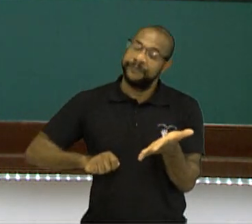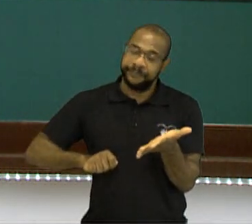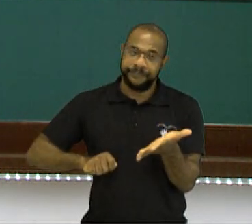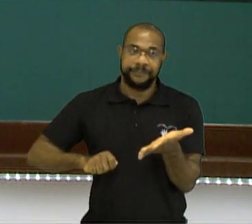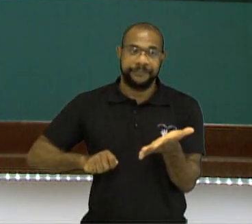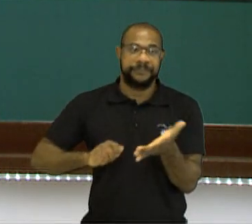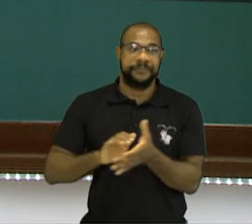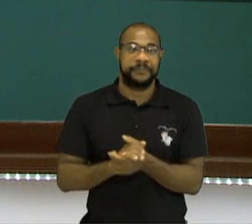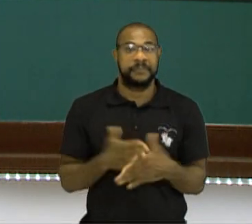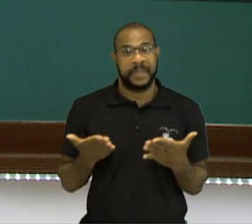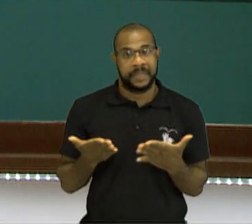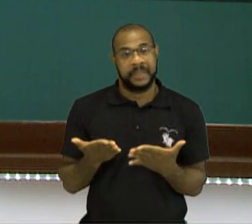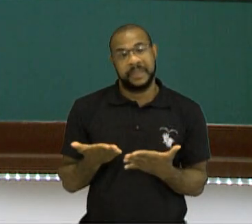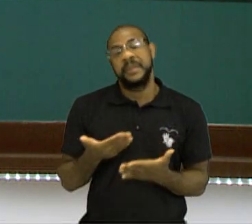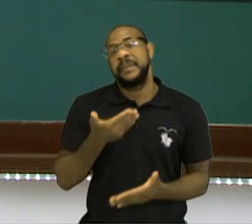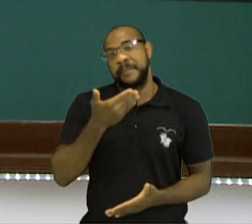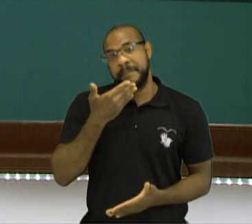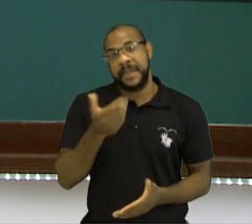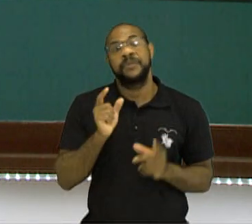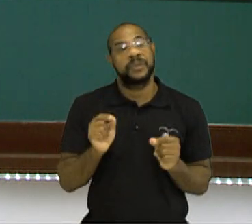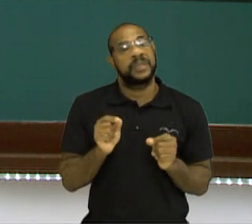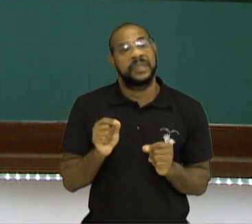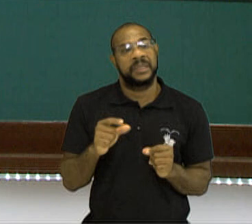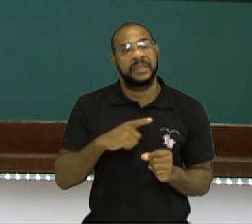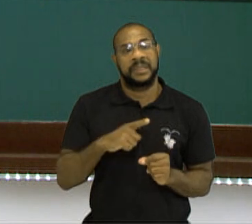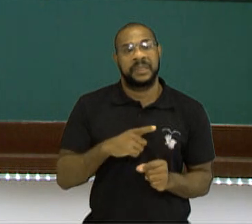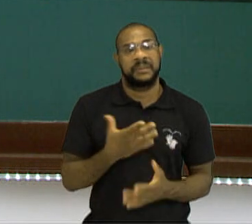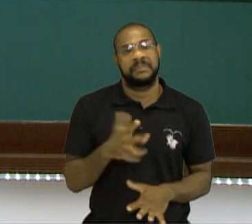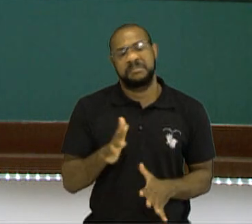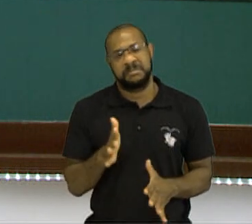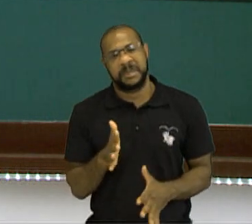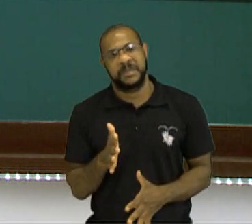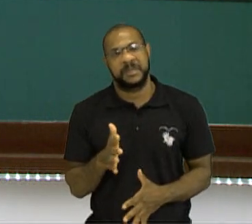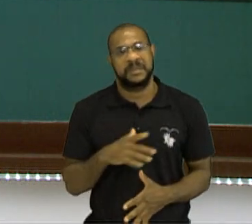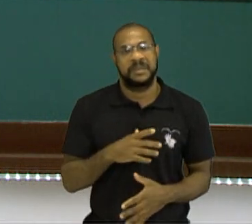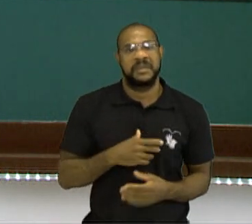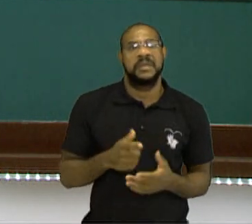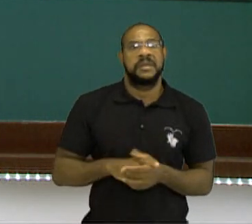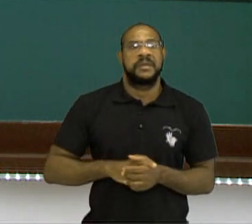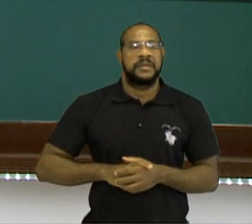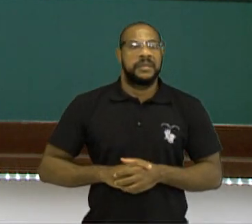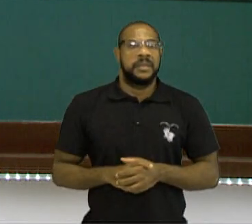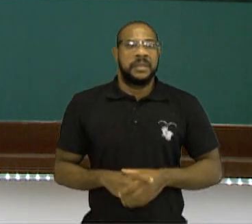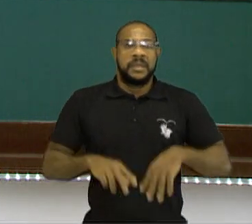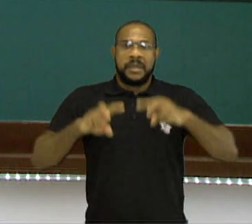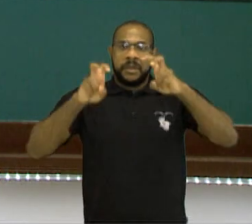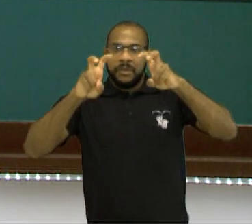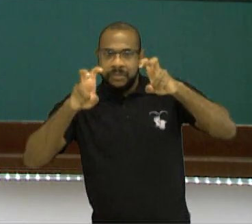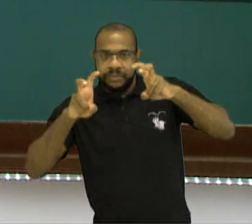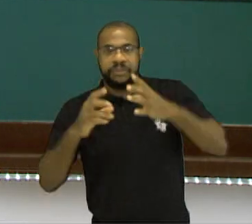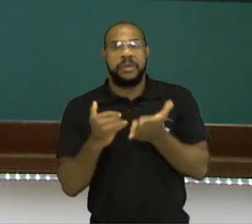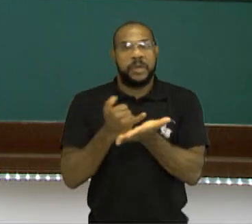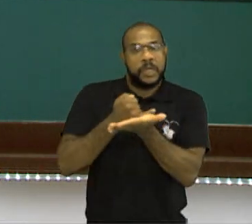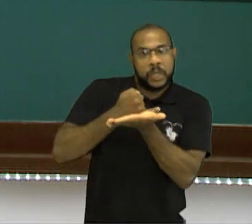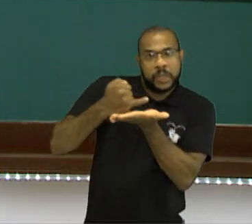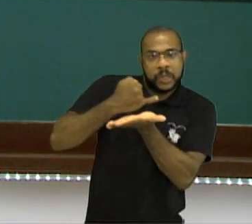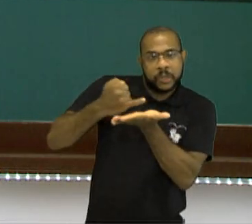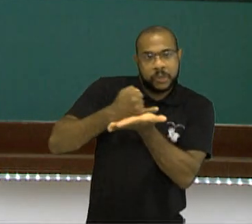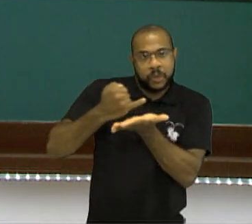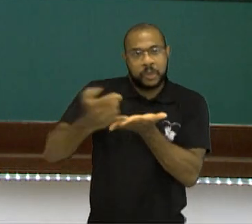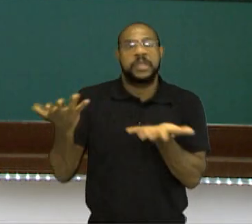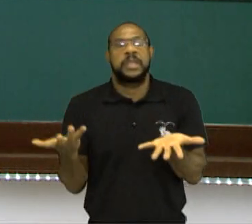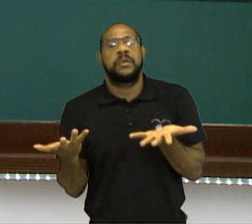Mas o mínimo que a gente vai ter num texto argumentativo é isso. Introdução, desenvolvimento e conclusão. Essa é a